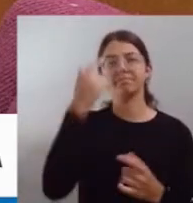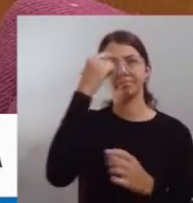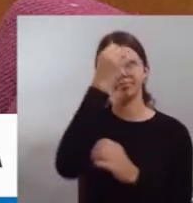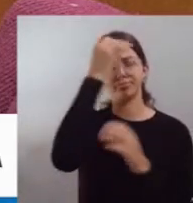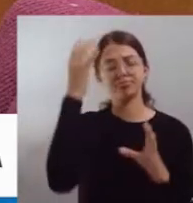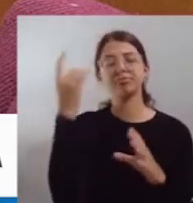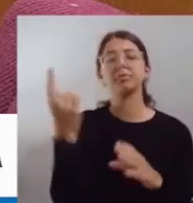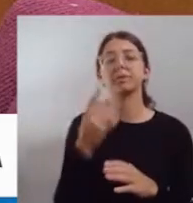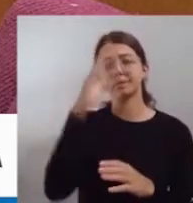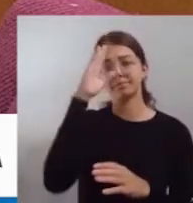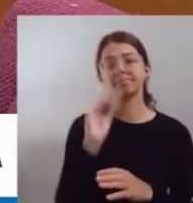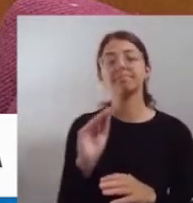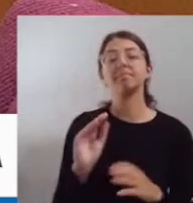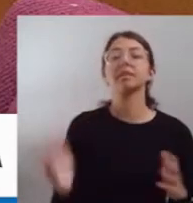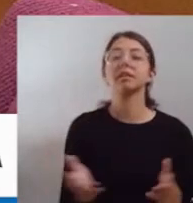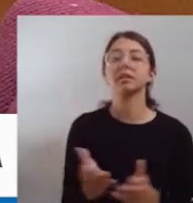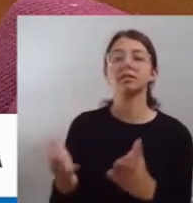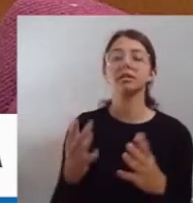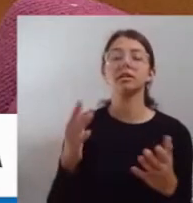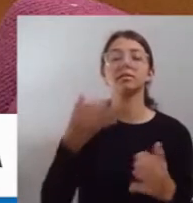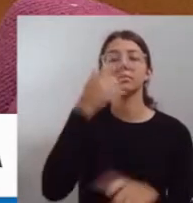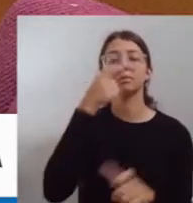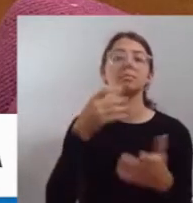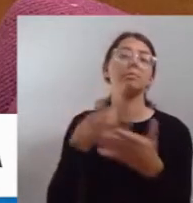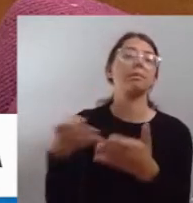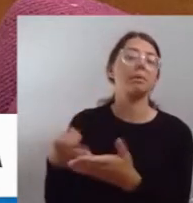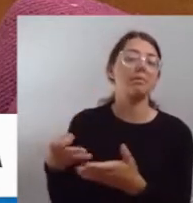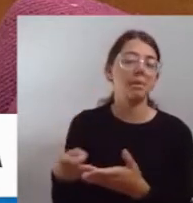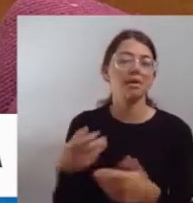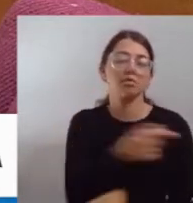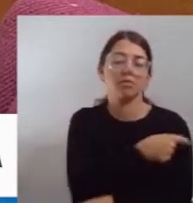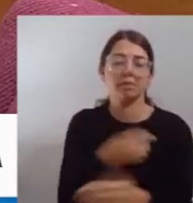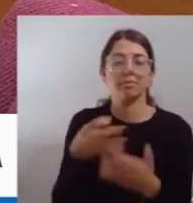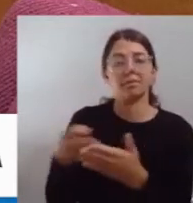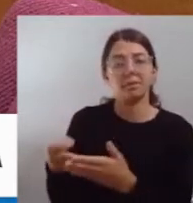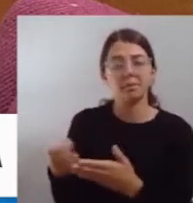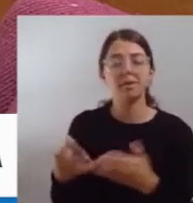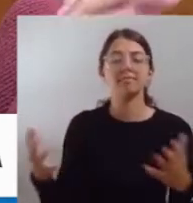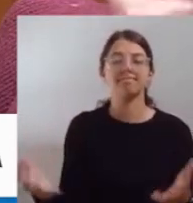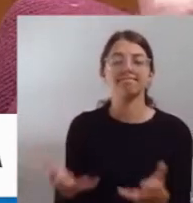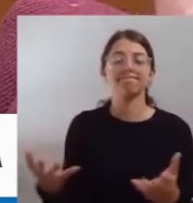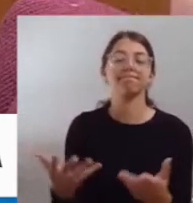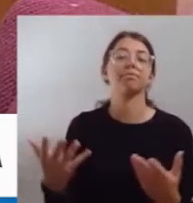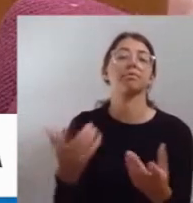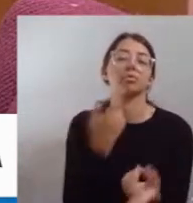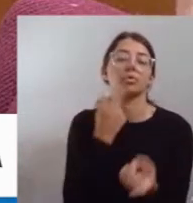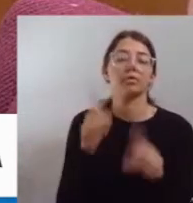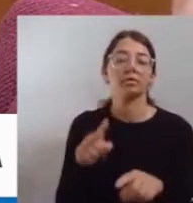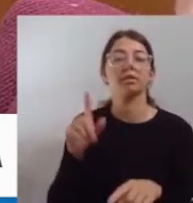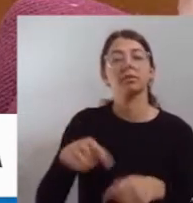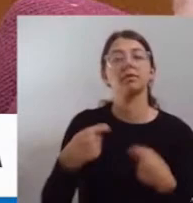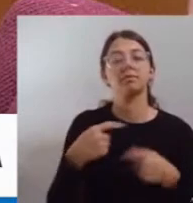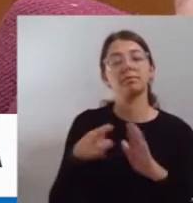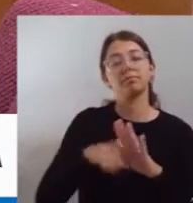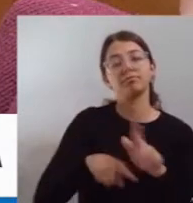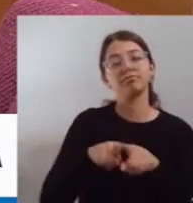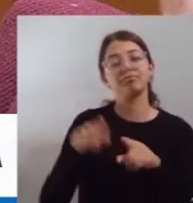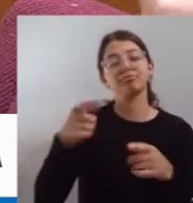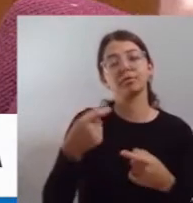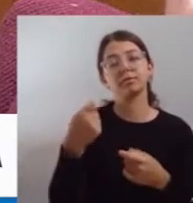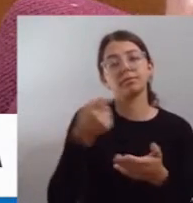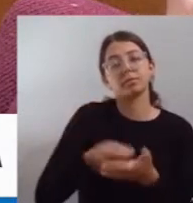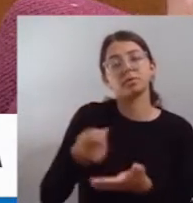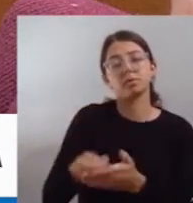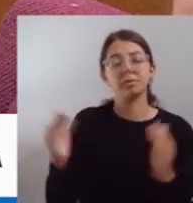de recuperação de clientes e de volume de negócios, uma política adequada de redução de custos, uma avaliação económica ou financeira